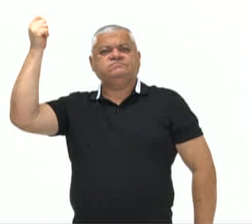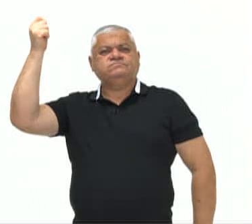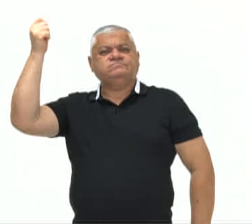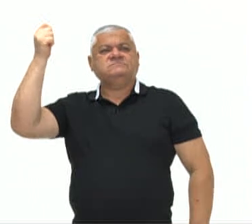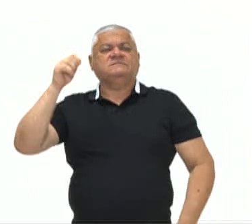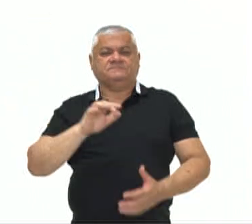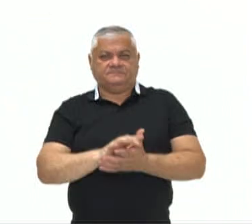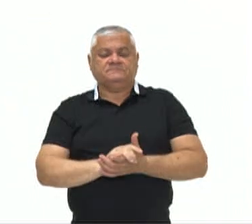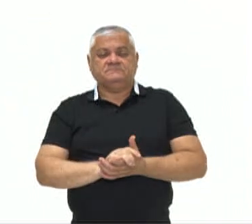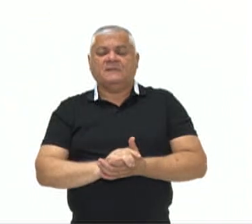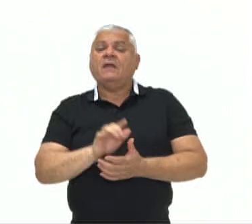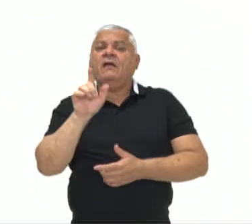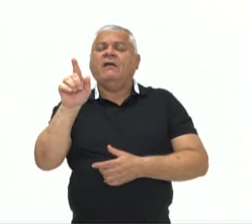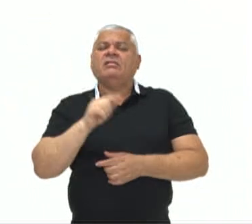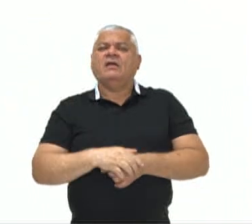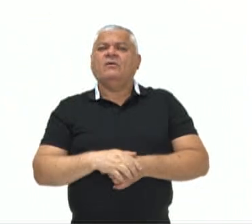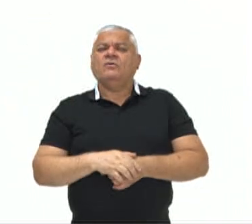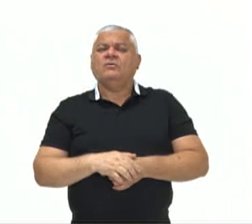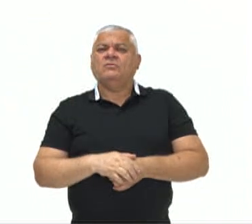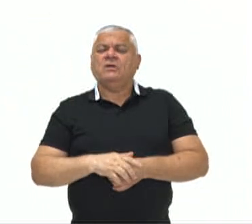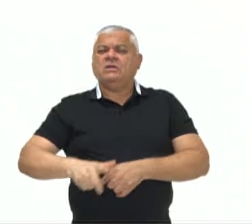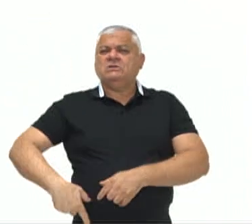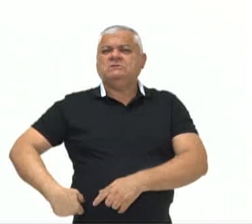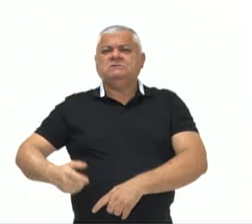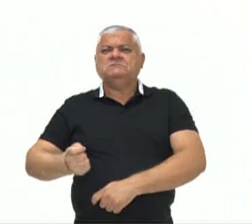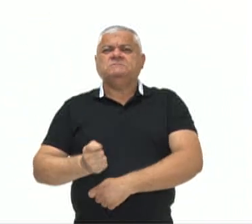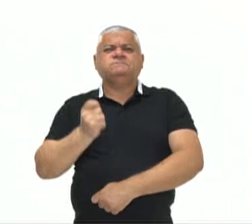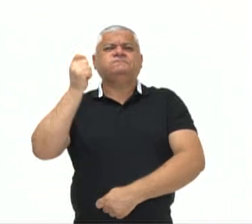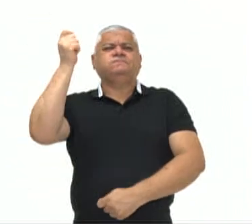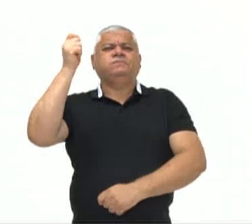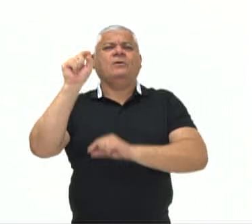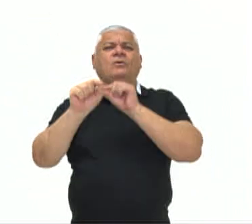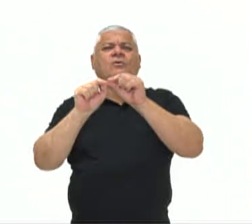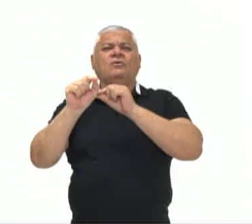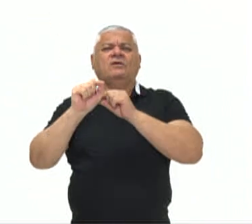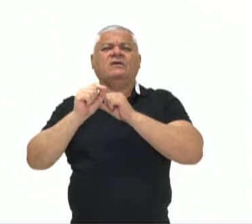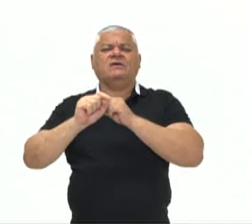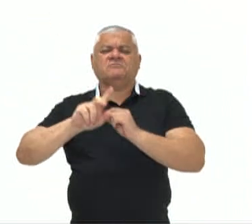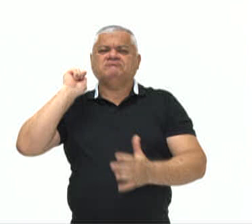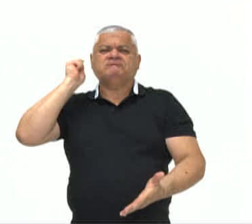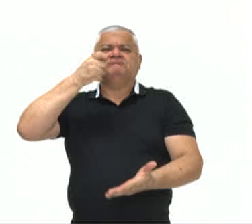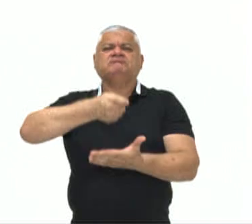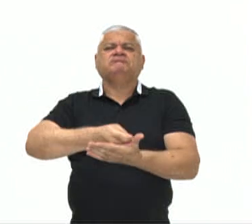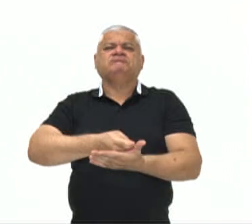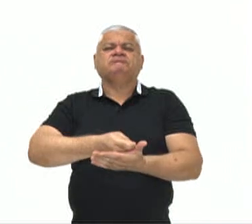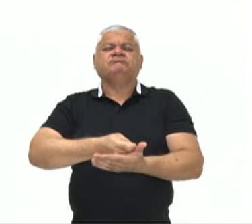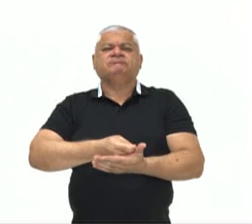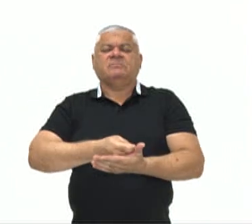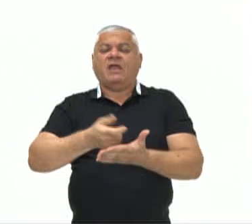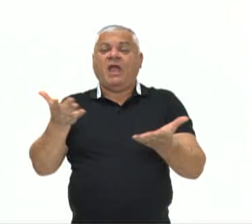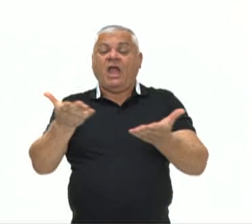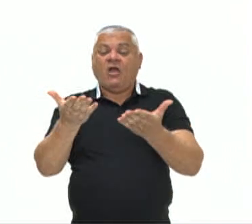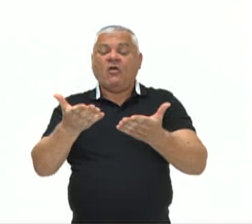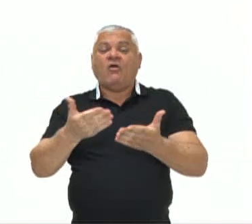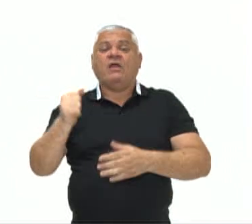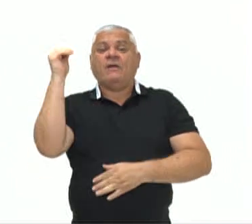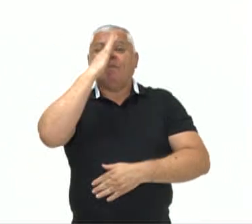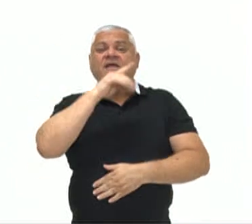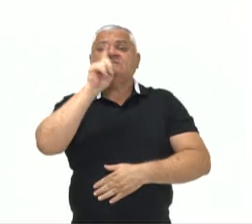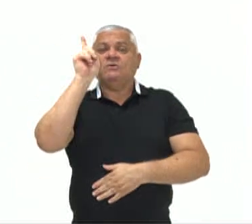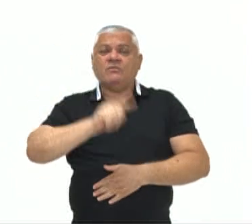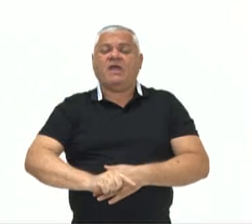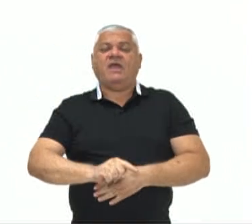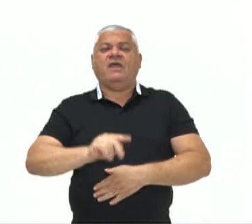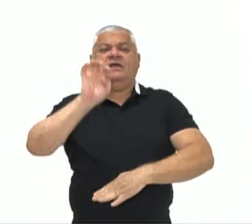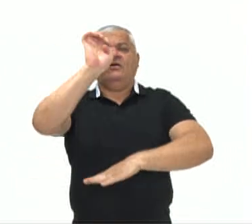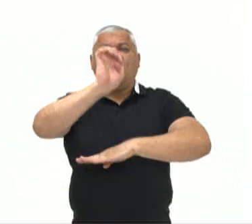Com a independência em 1822, instituiu-se no Brasil um Estado monárquico,